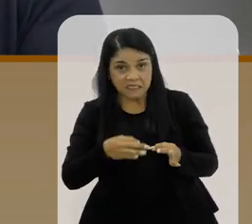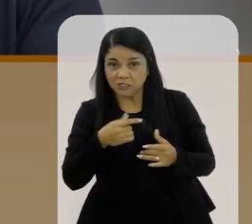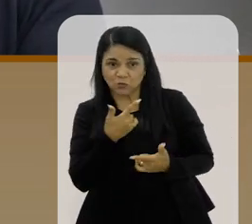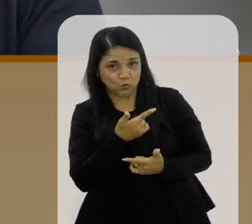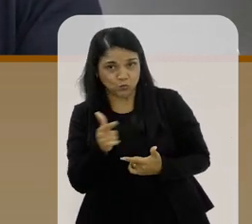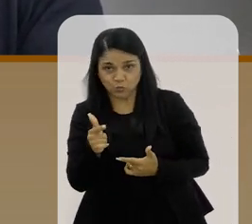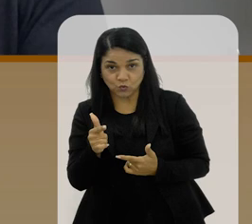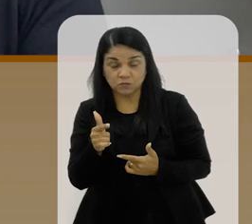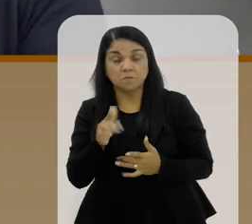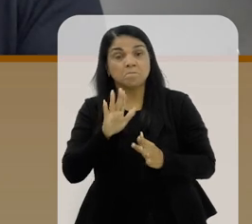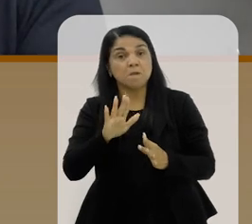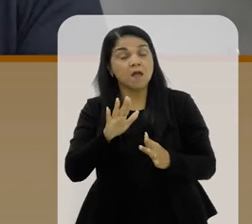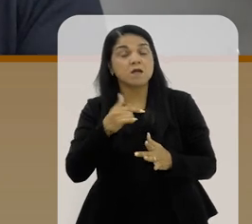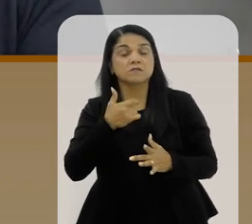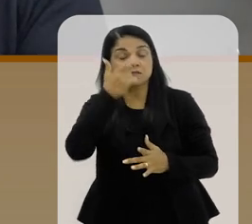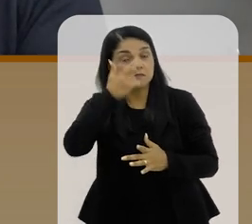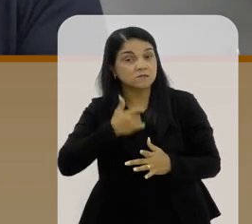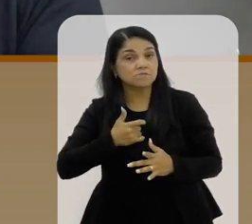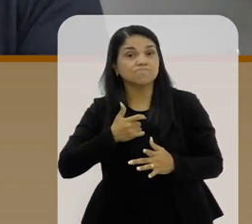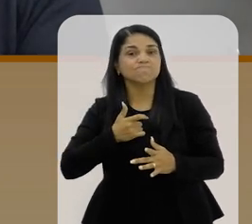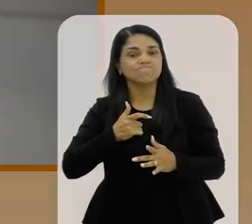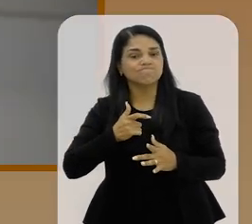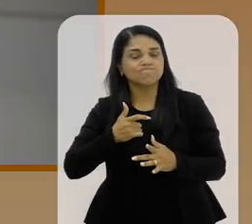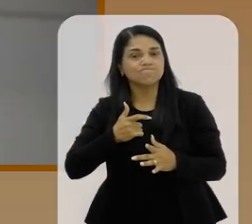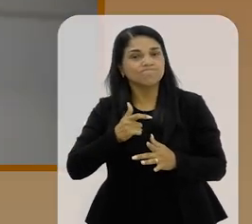muita certeza, mas eu fui